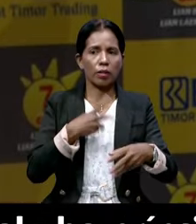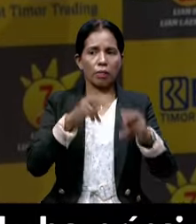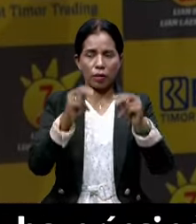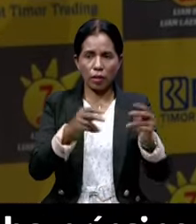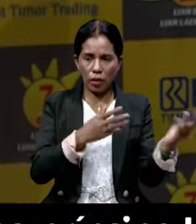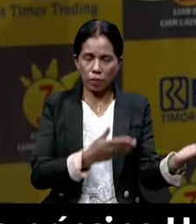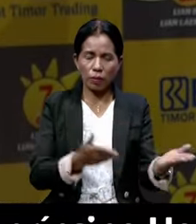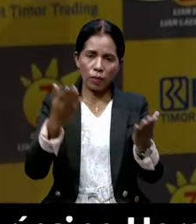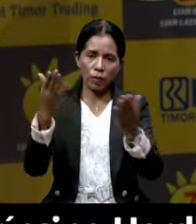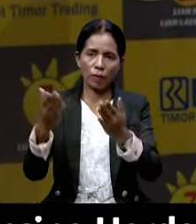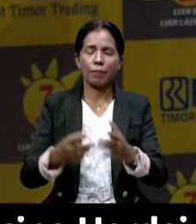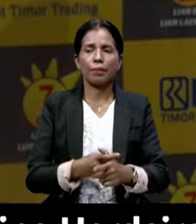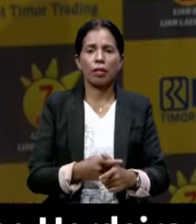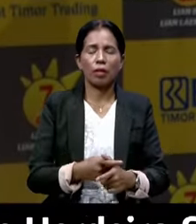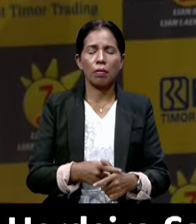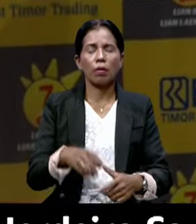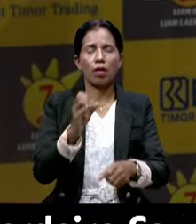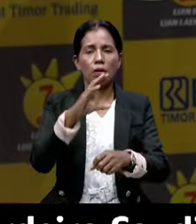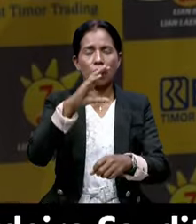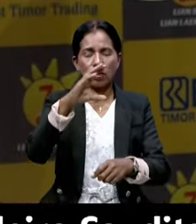oin. Não temos função pública.